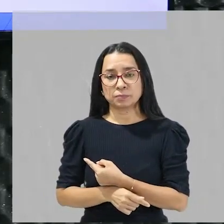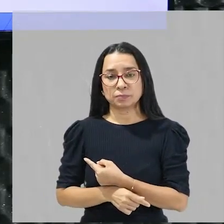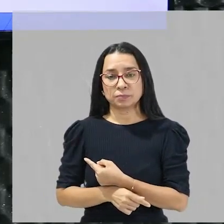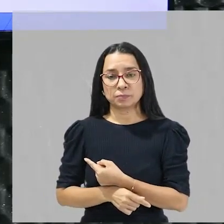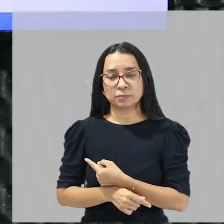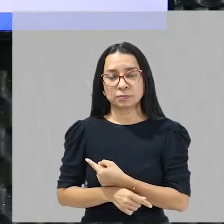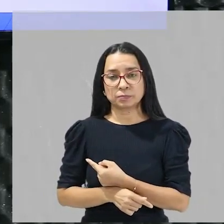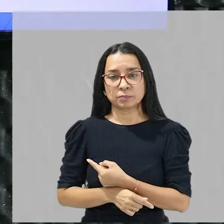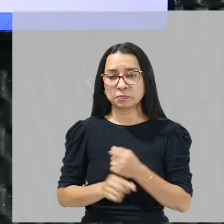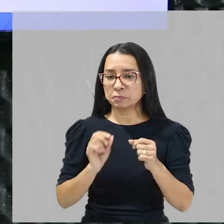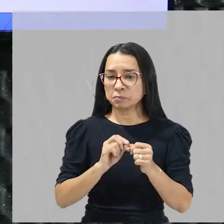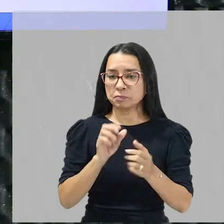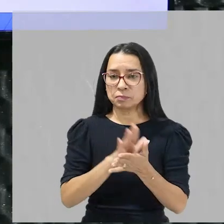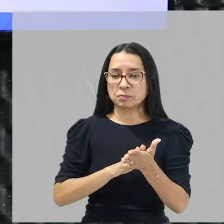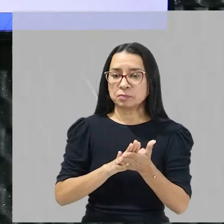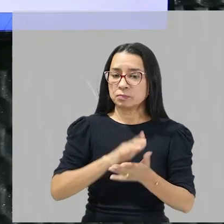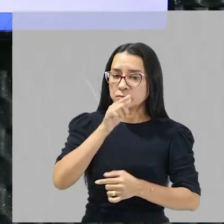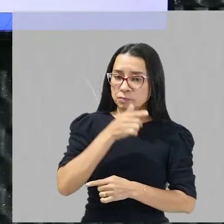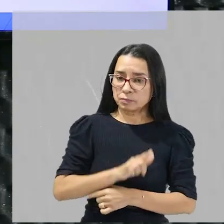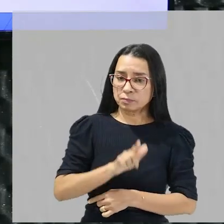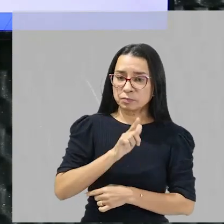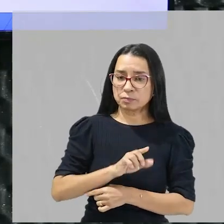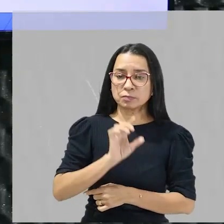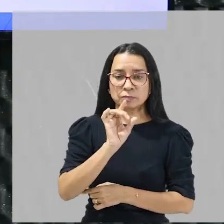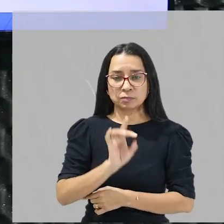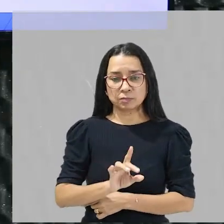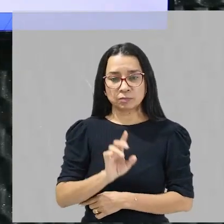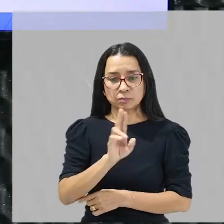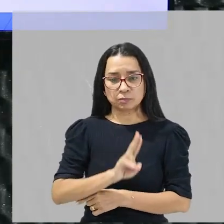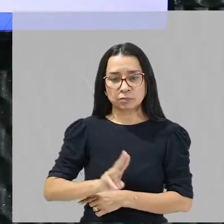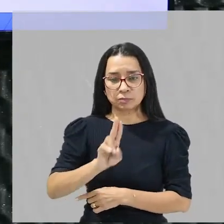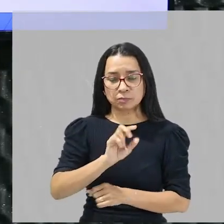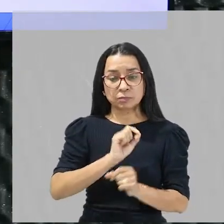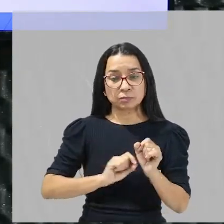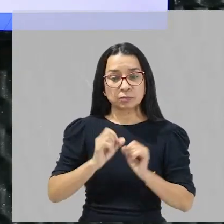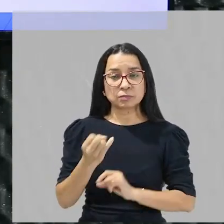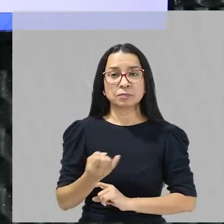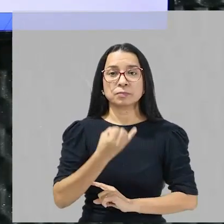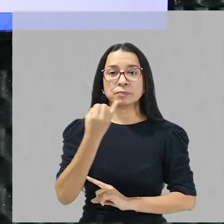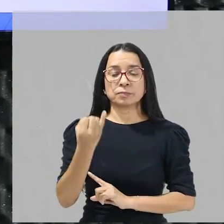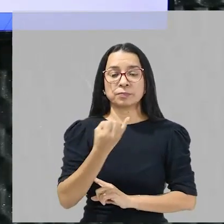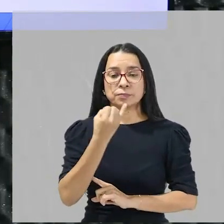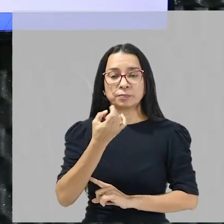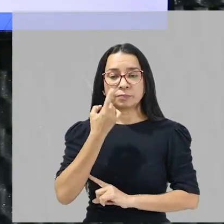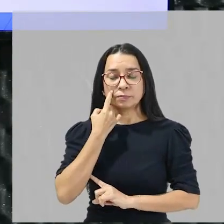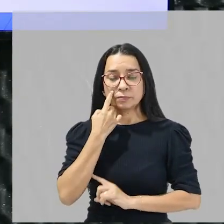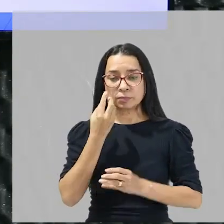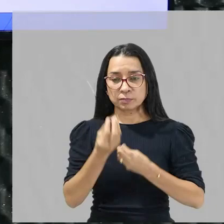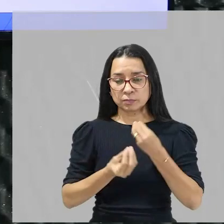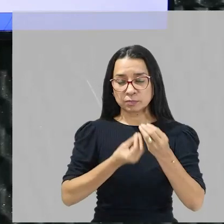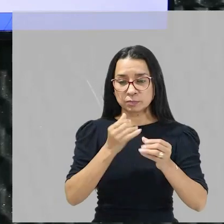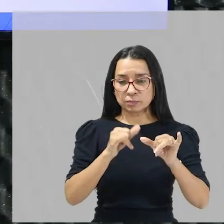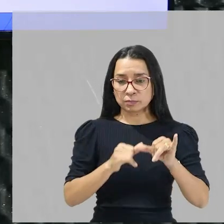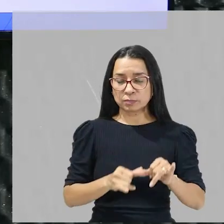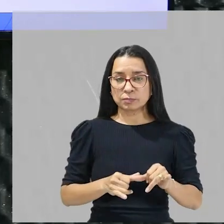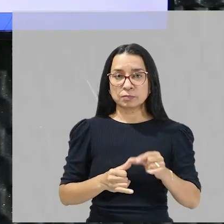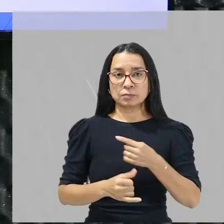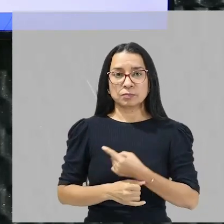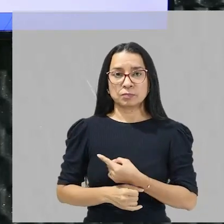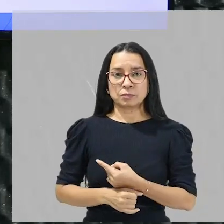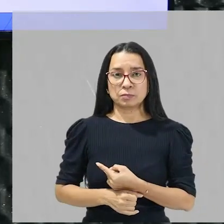Então, não fiz nada, estou repetindo, estou só mencionando aquilo que é essencial, tá? Olha como ficou aqui agora.